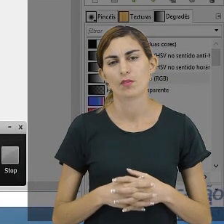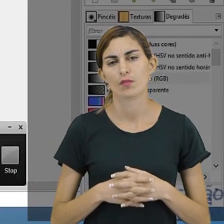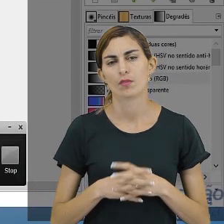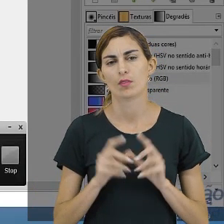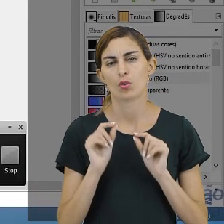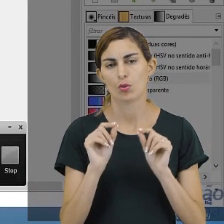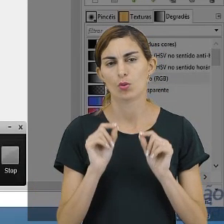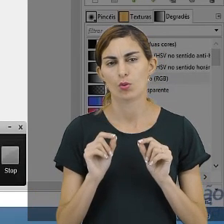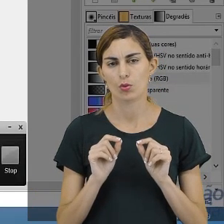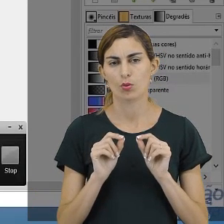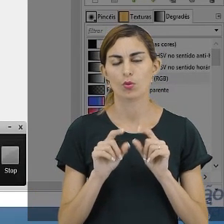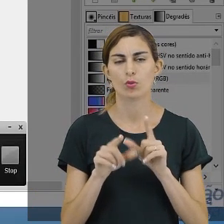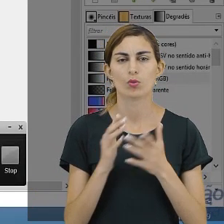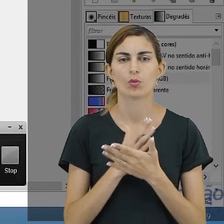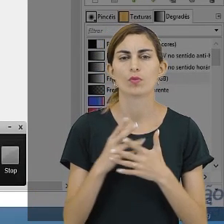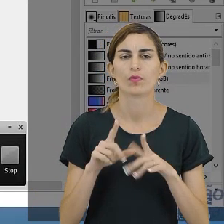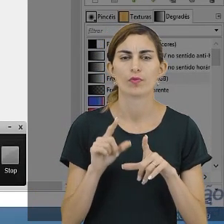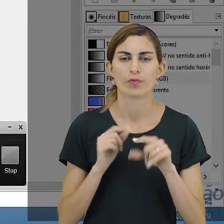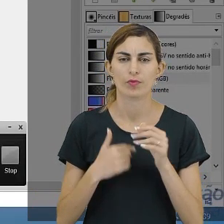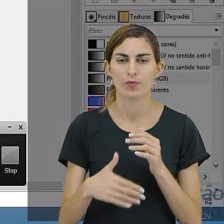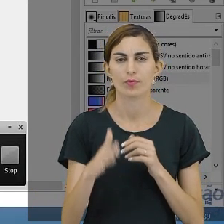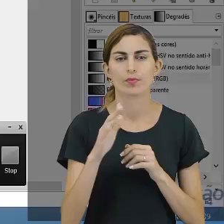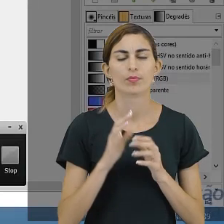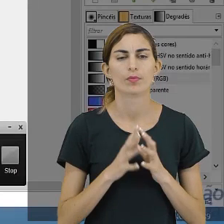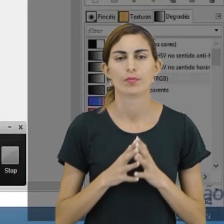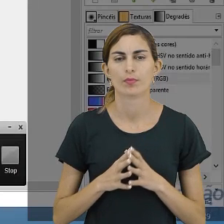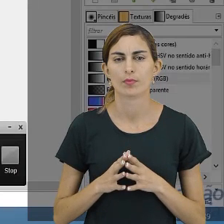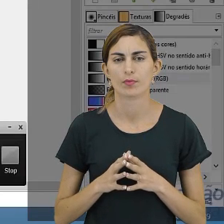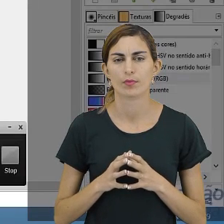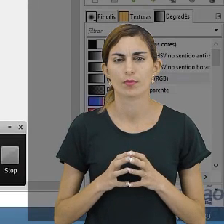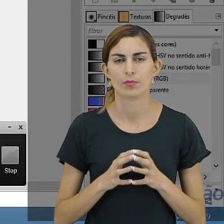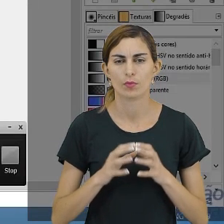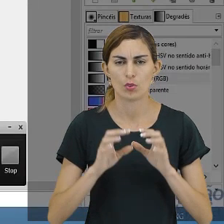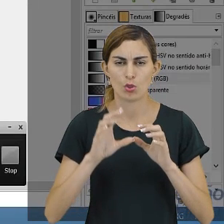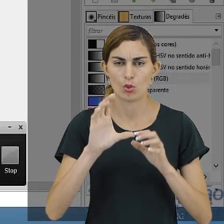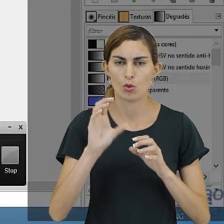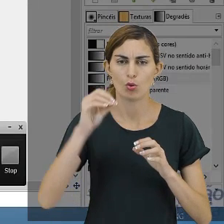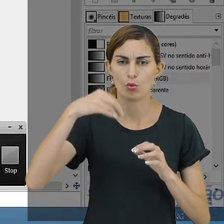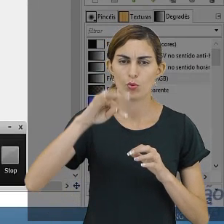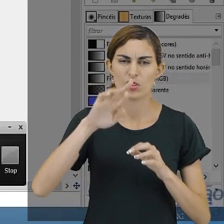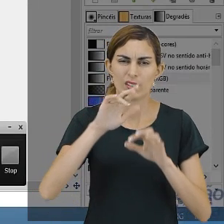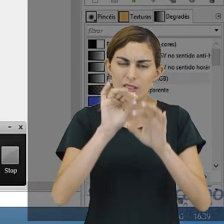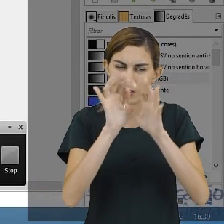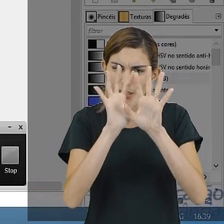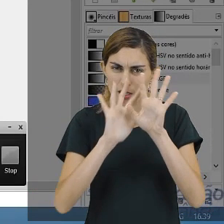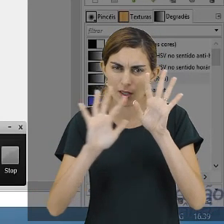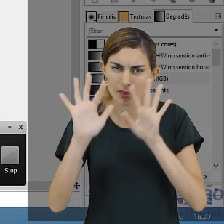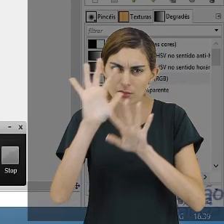ou melhor, cores, e vamos aqui no brilho e contraste. Vamos só